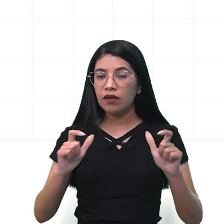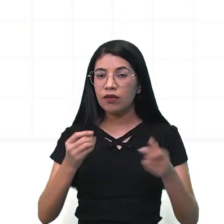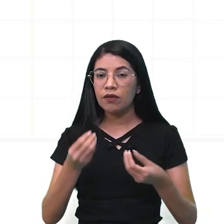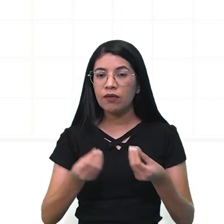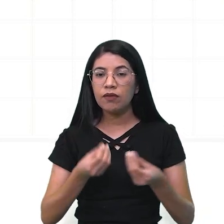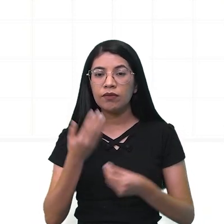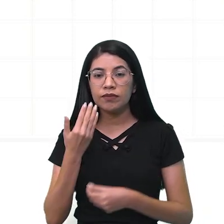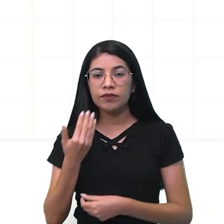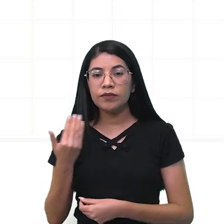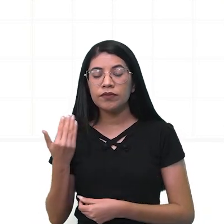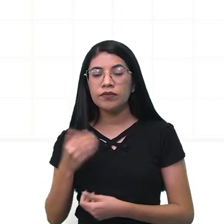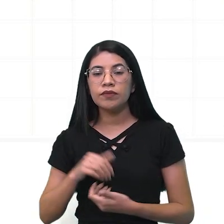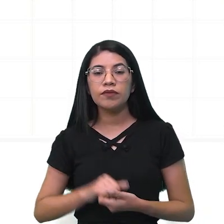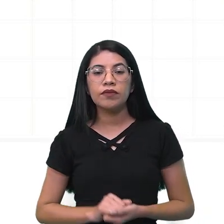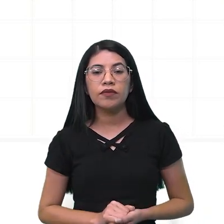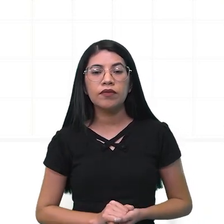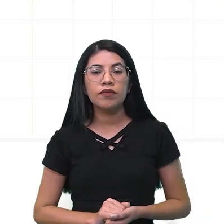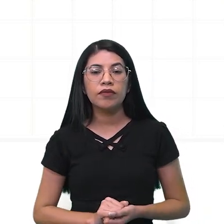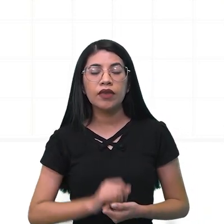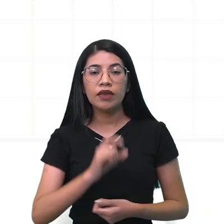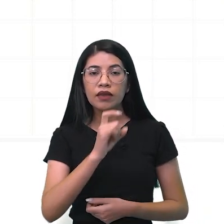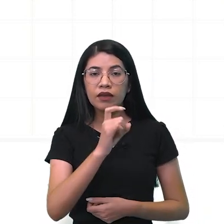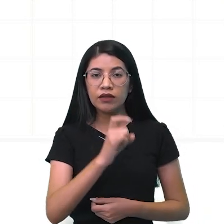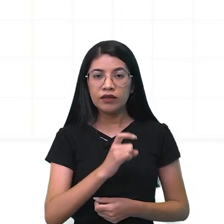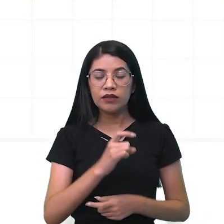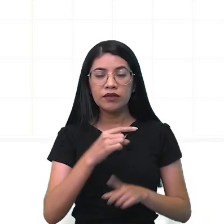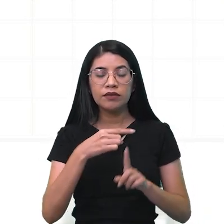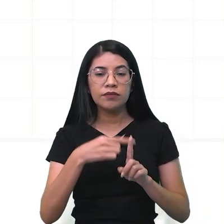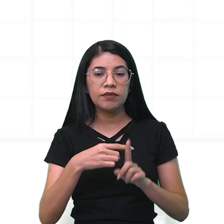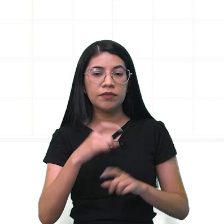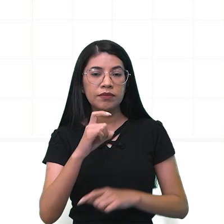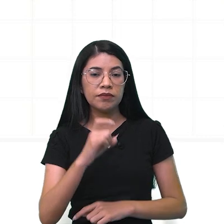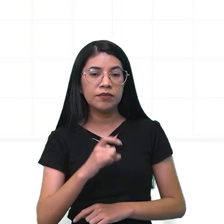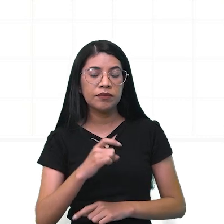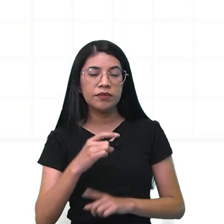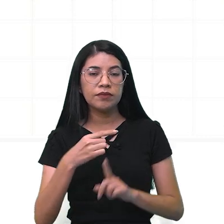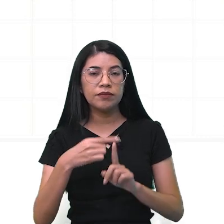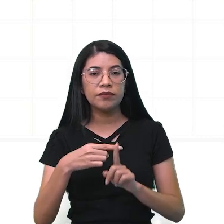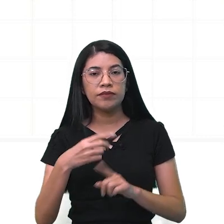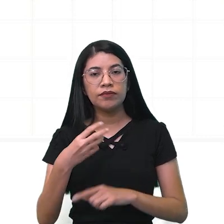tipo aqui. X mais x mais 3